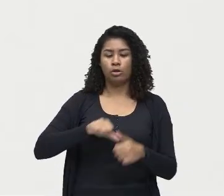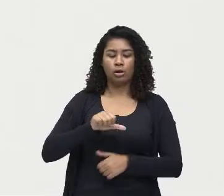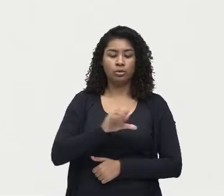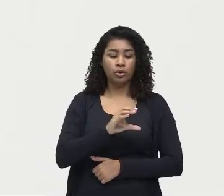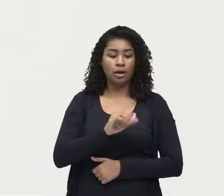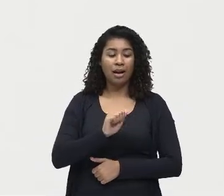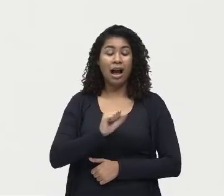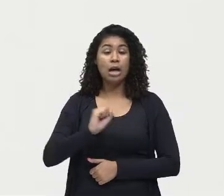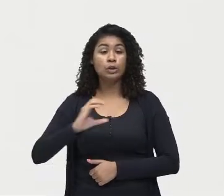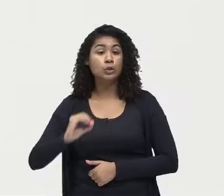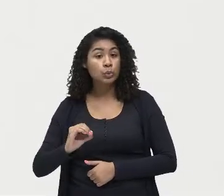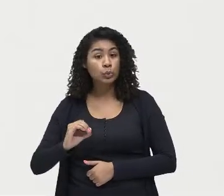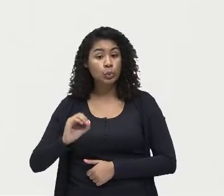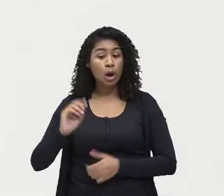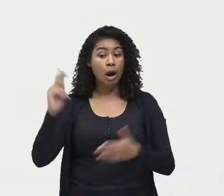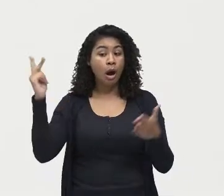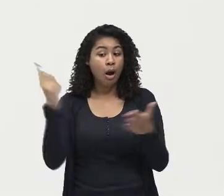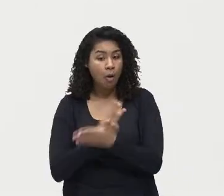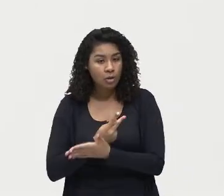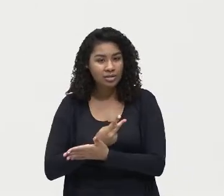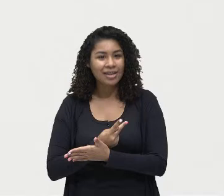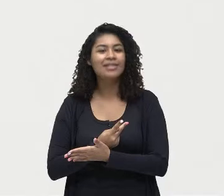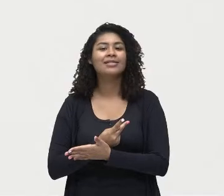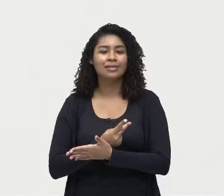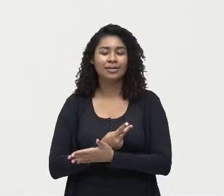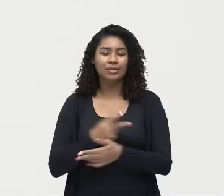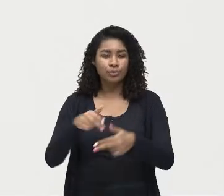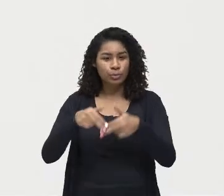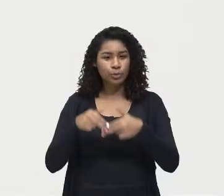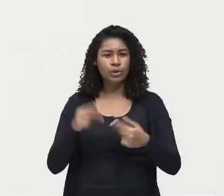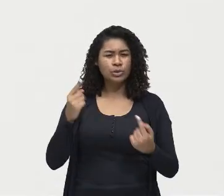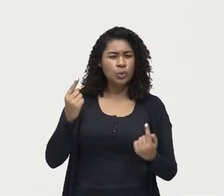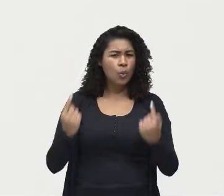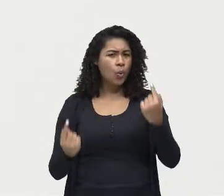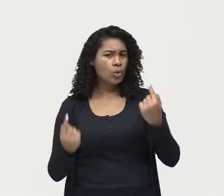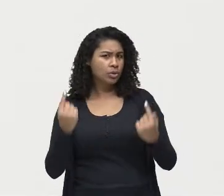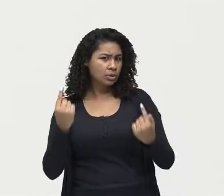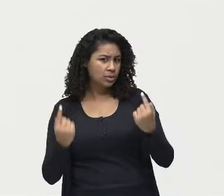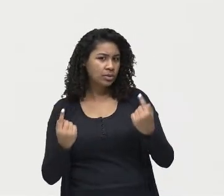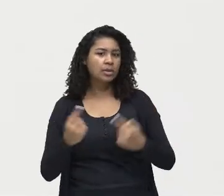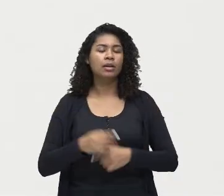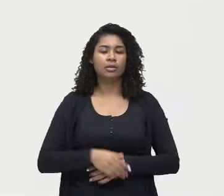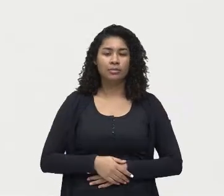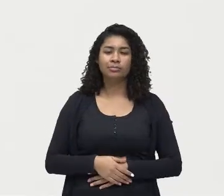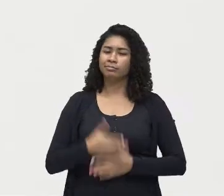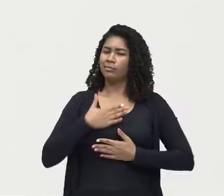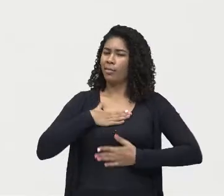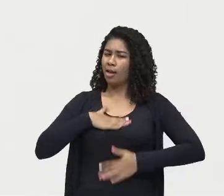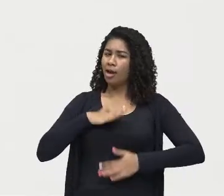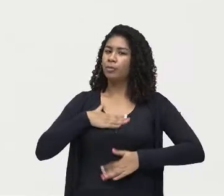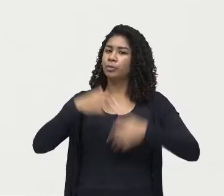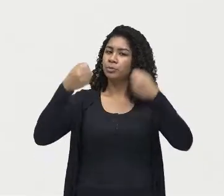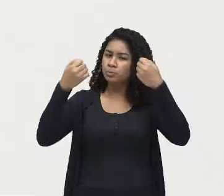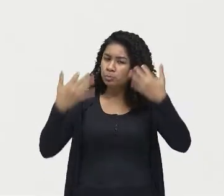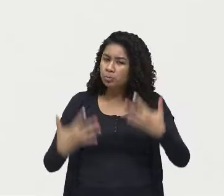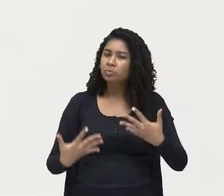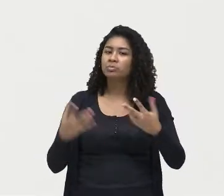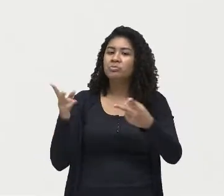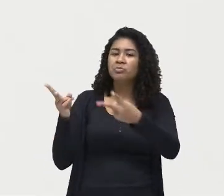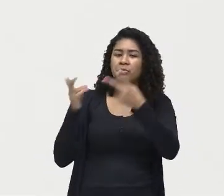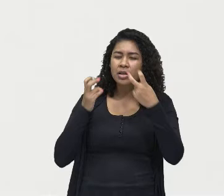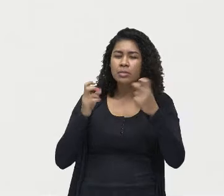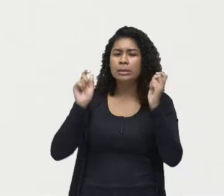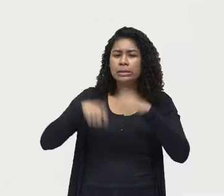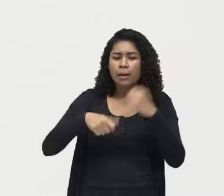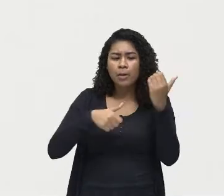Então, nós temos uma relação de condição e, com muita tranquilidade, nós conseguimos substituir